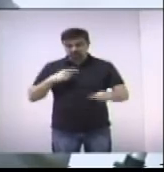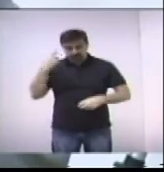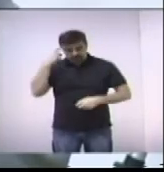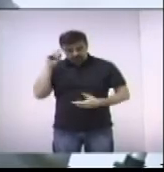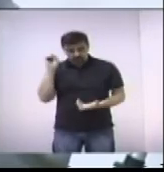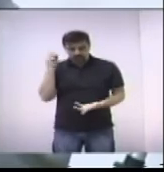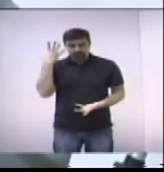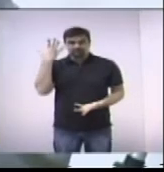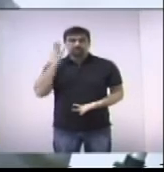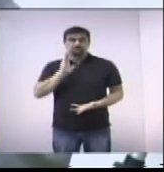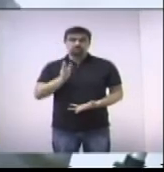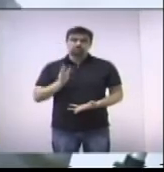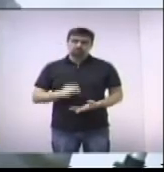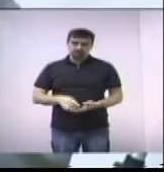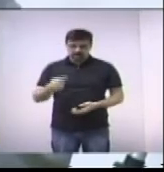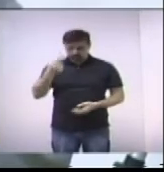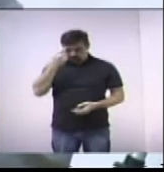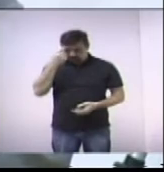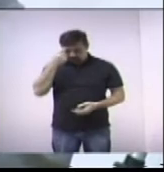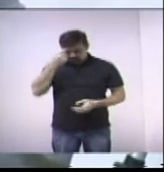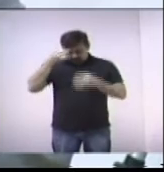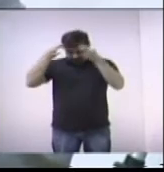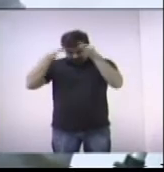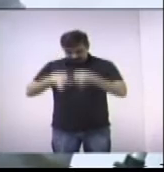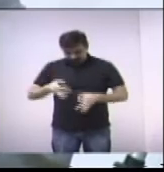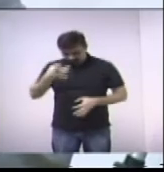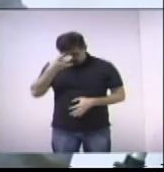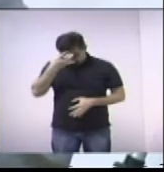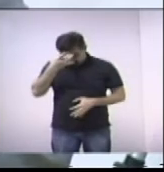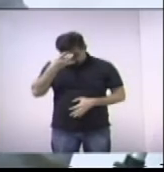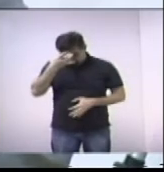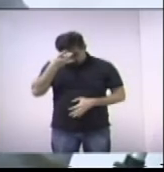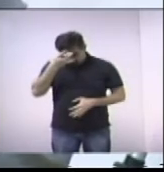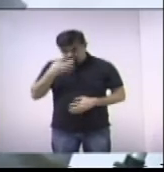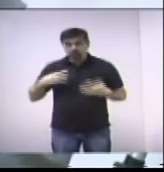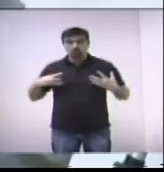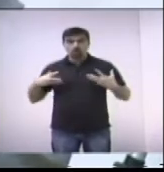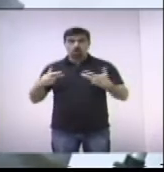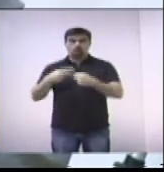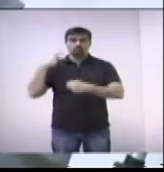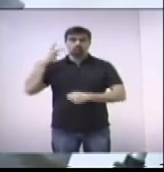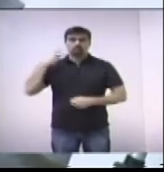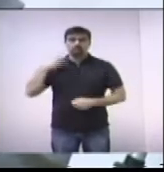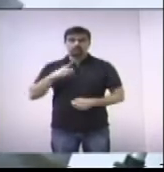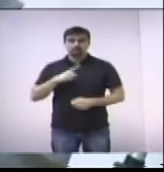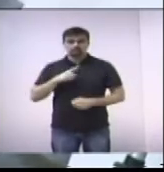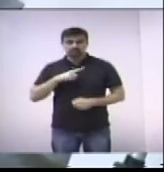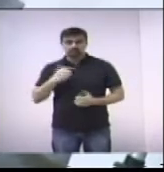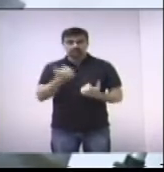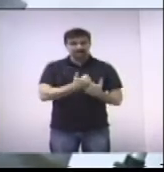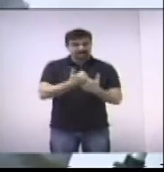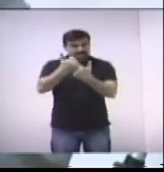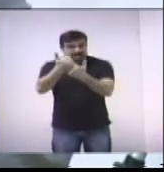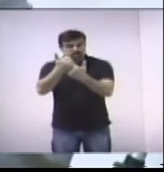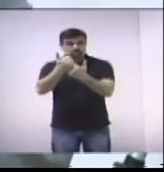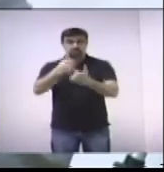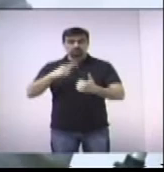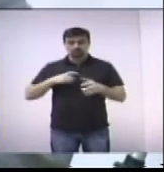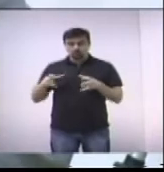decisão que já foi tomada. Todos os colegas têm assessores,